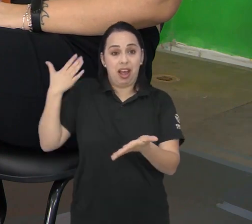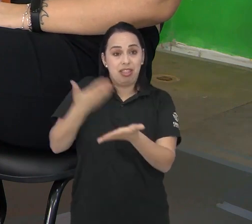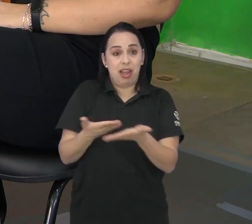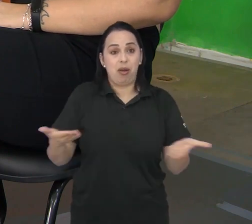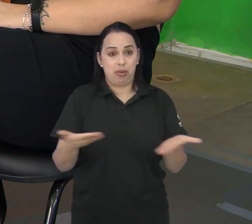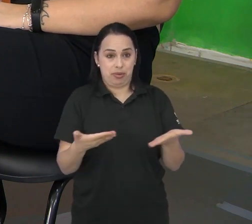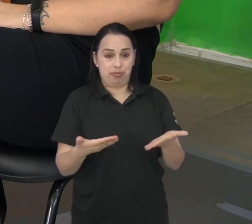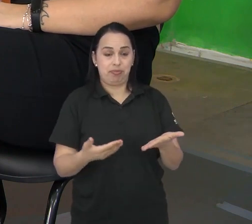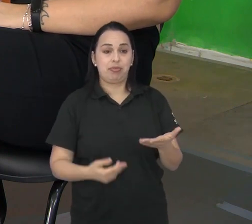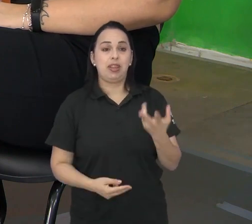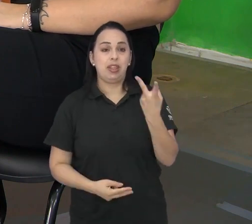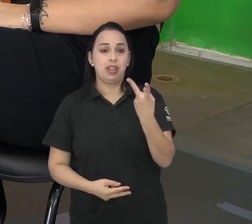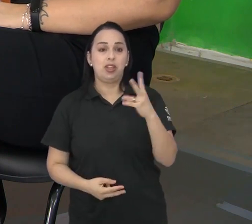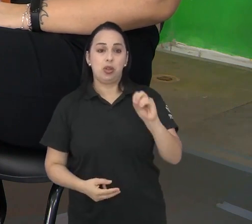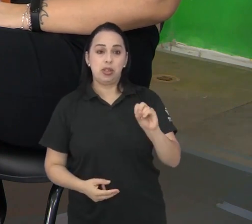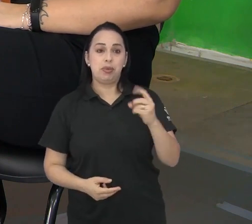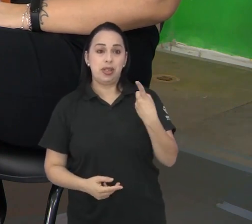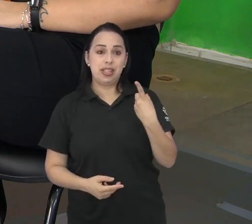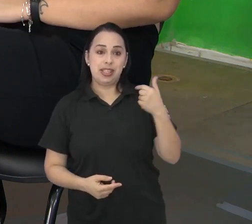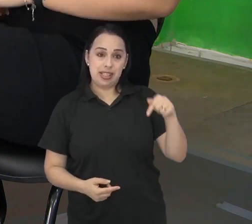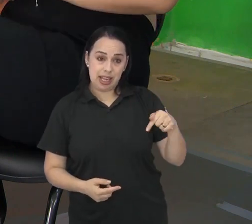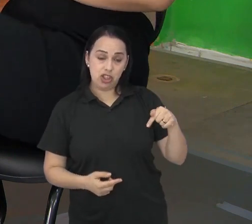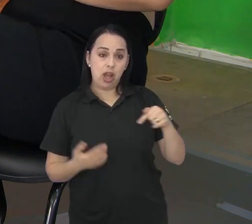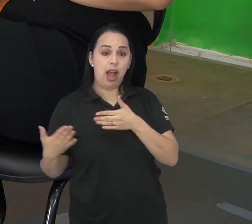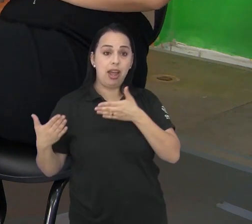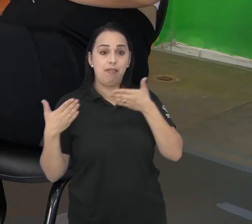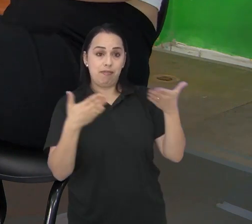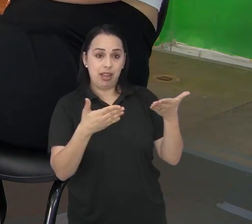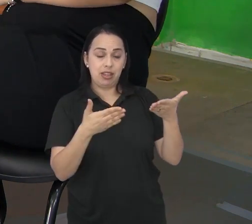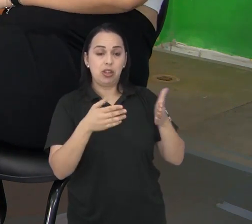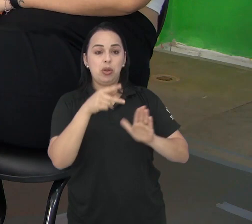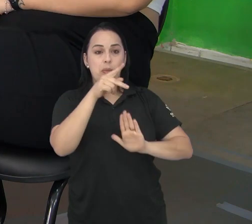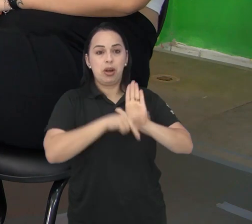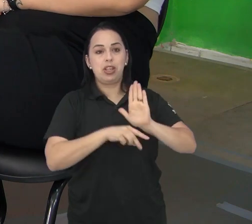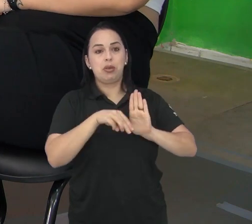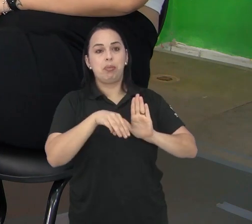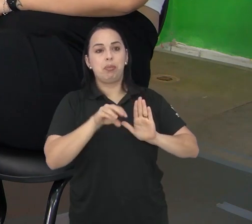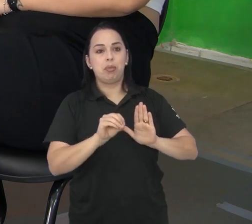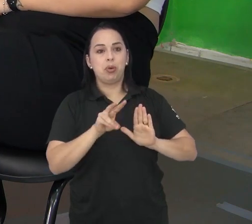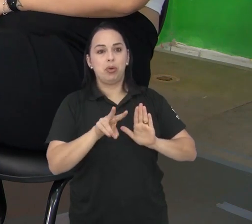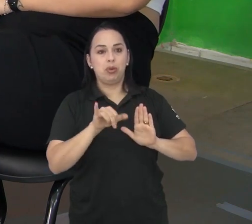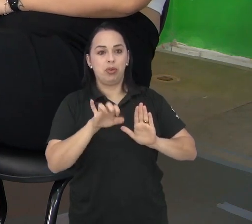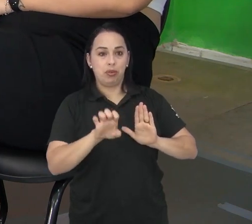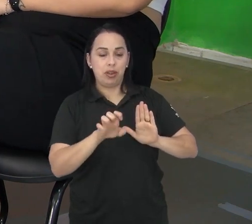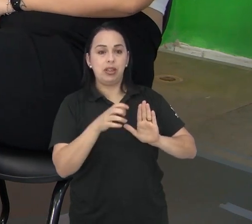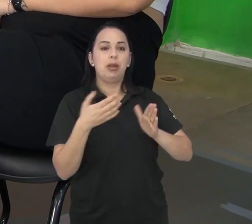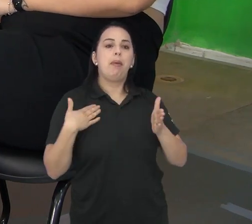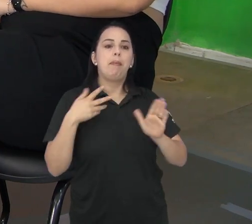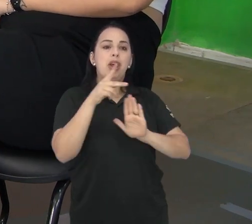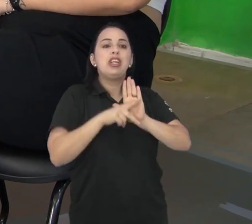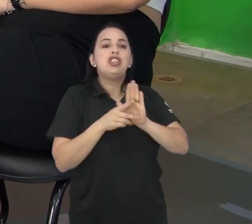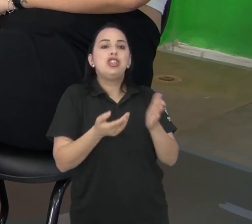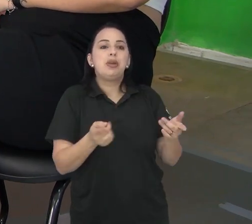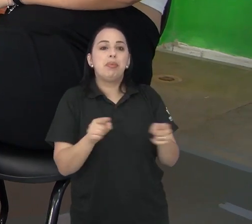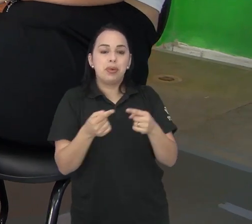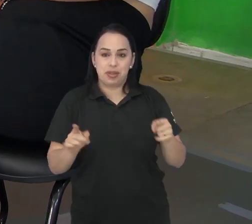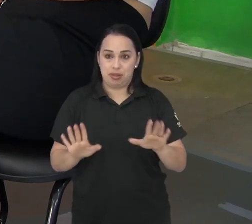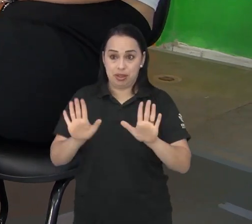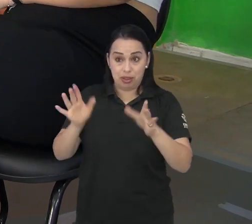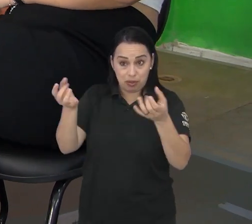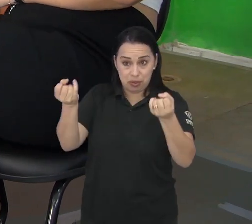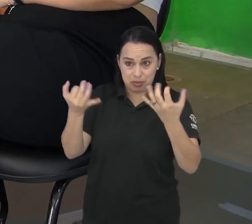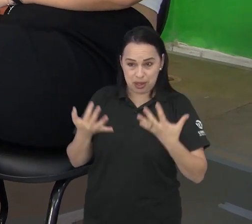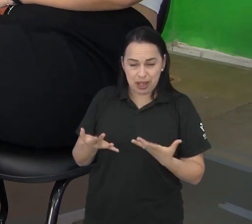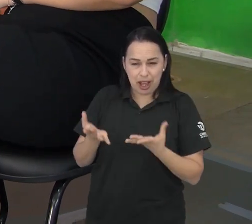hoje. E em 2017 eu fui para o Move, que é o programa de intercâmbio para jovens músicos. A gente vai